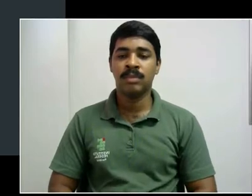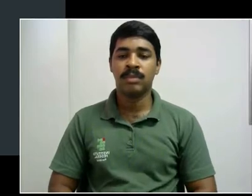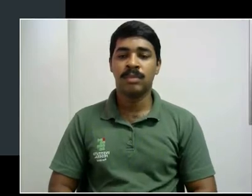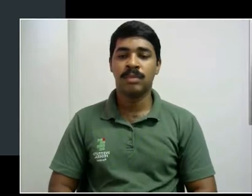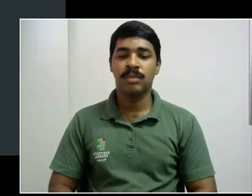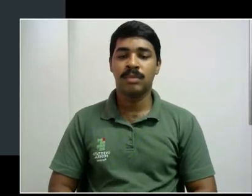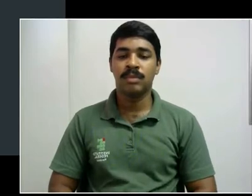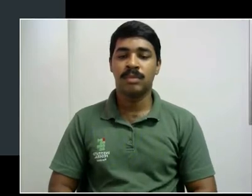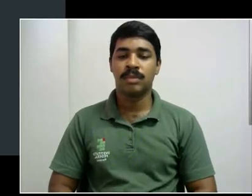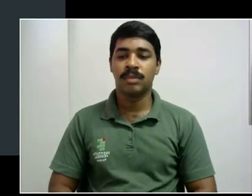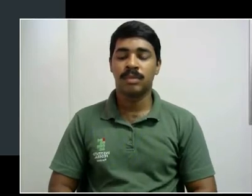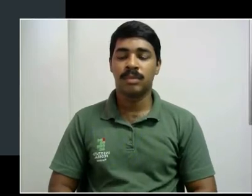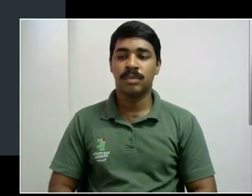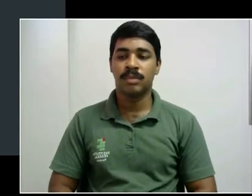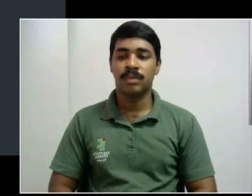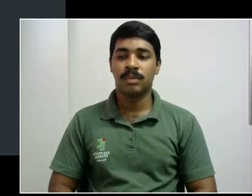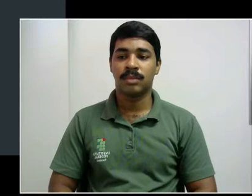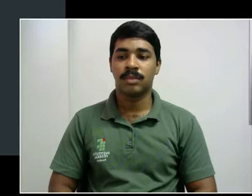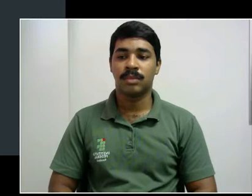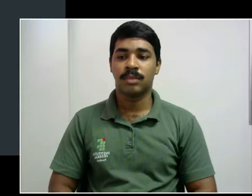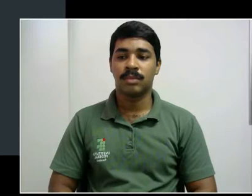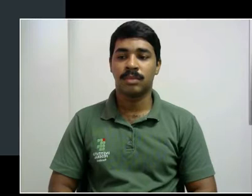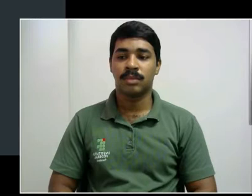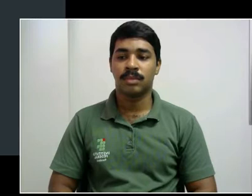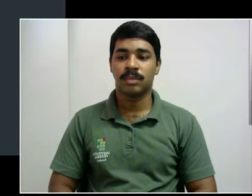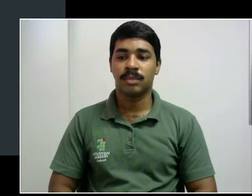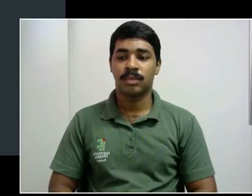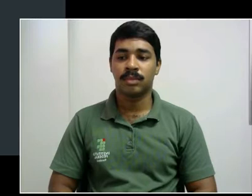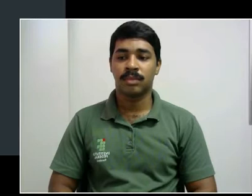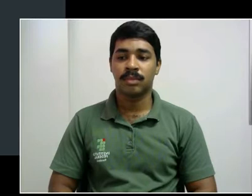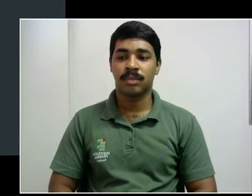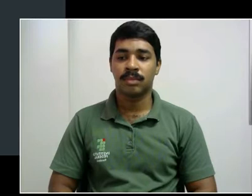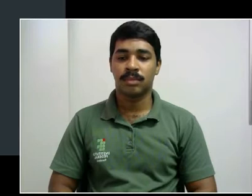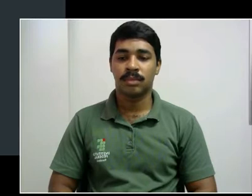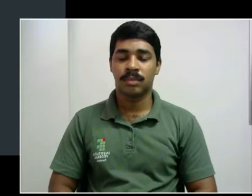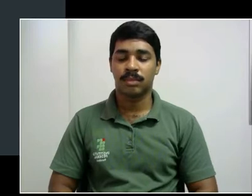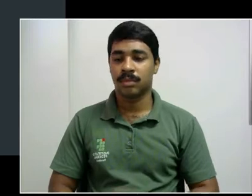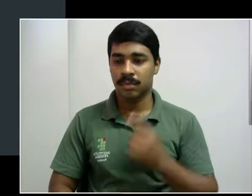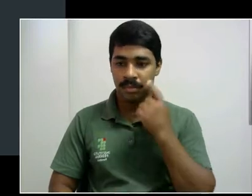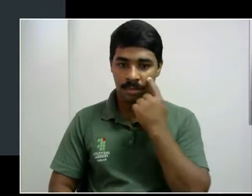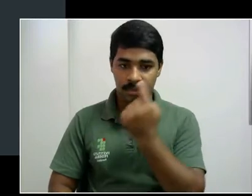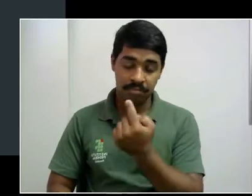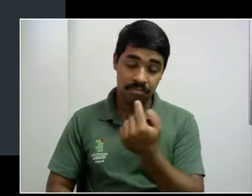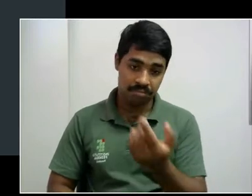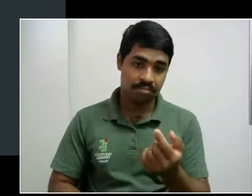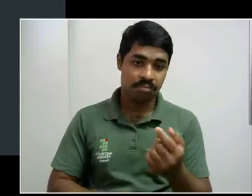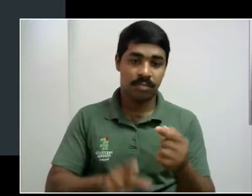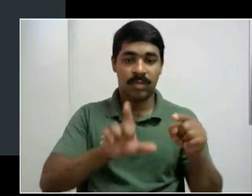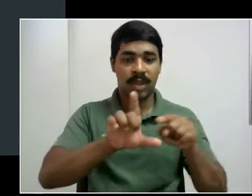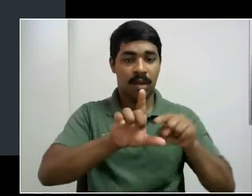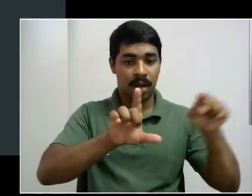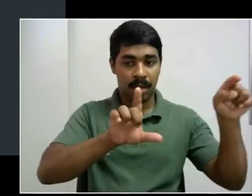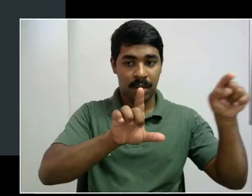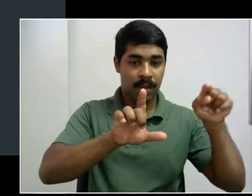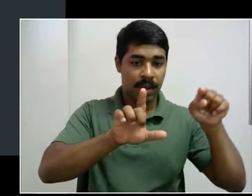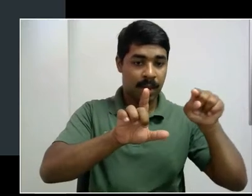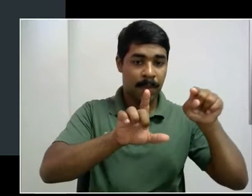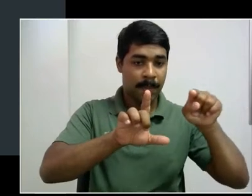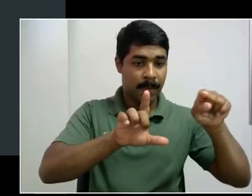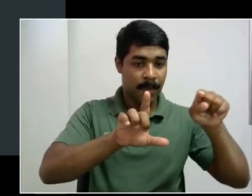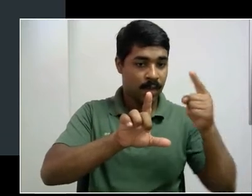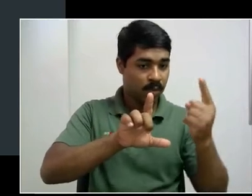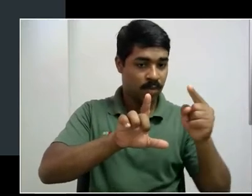1, vai ficar 2 vezes 1, que é 2, menos 4, o valor é menos 2, portanto, a nossa coordenada vai ser 1 e